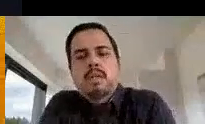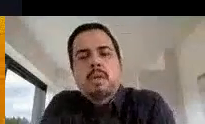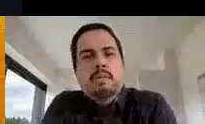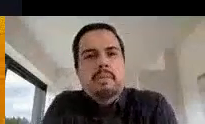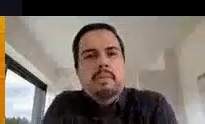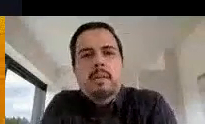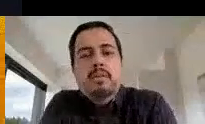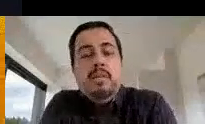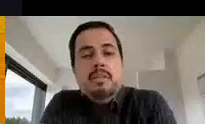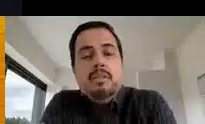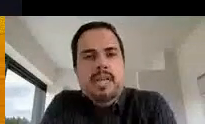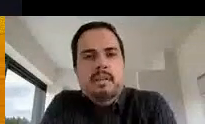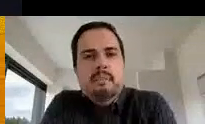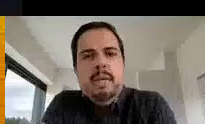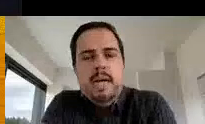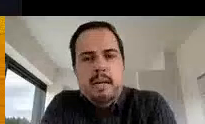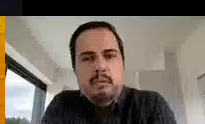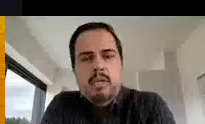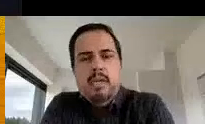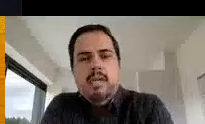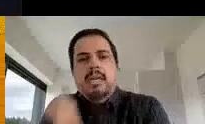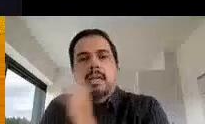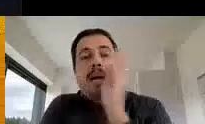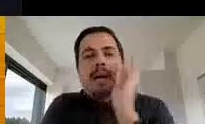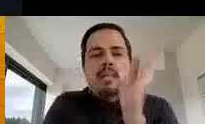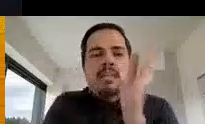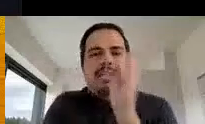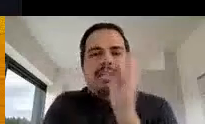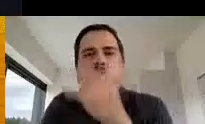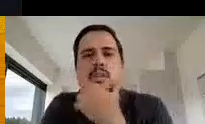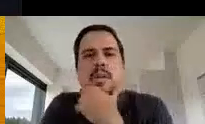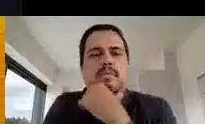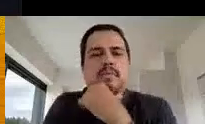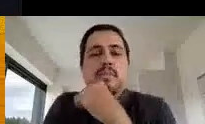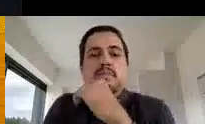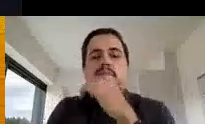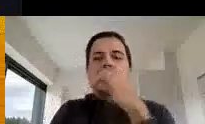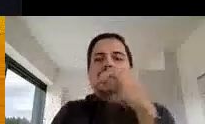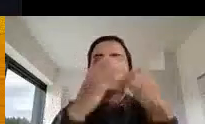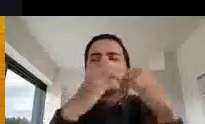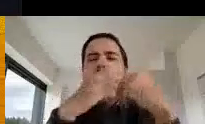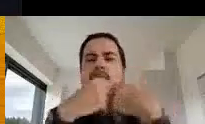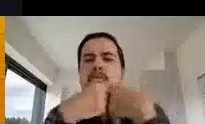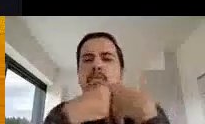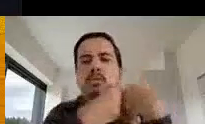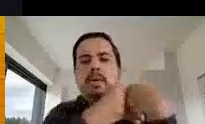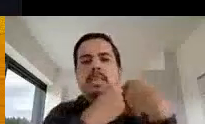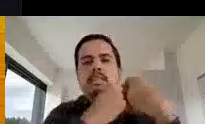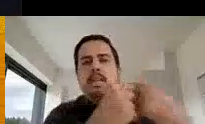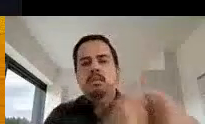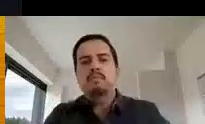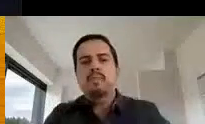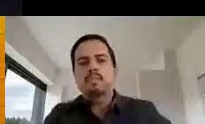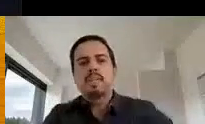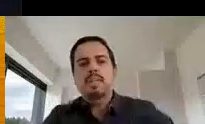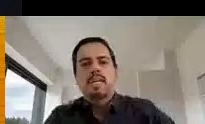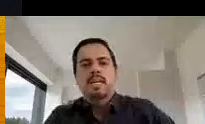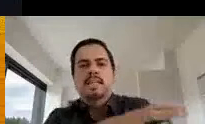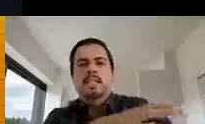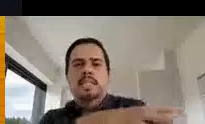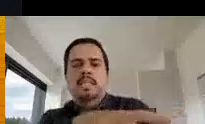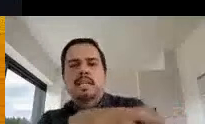isso. Então, a primeira é a inovação que gera mercado. E antes disso também, vamos desromantizar a